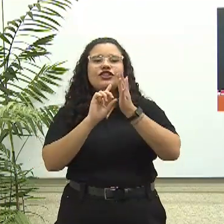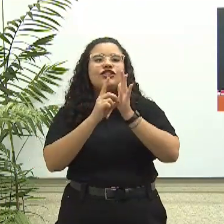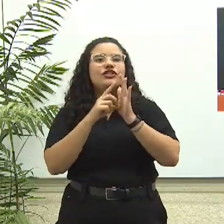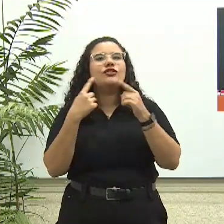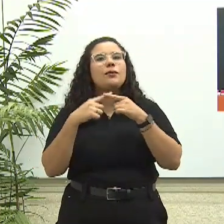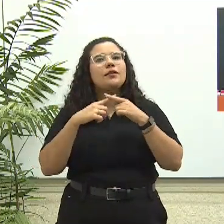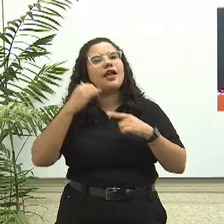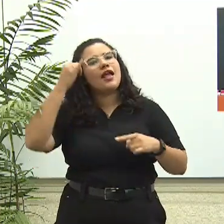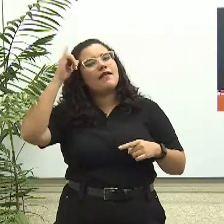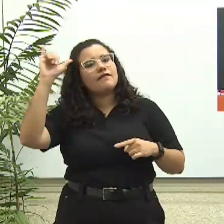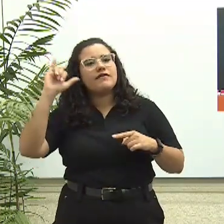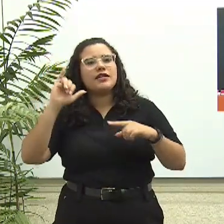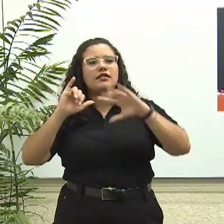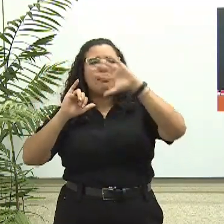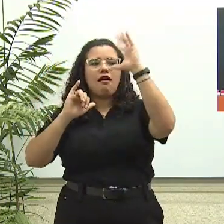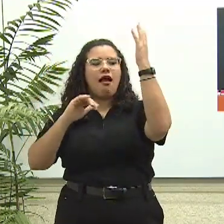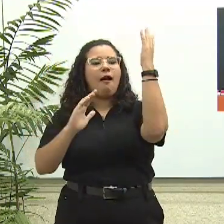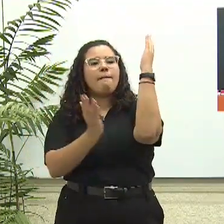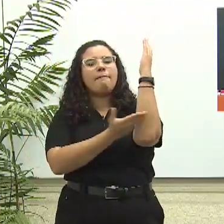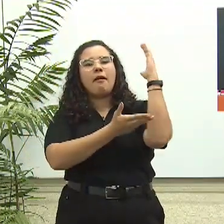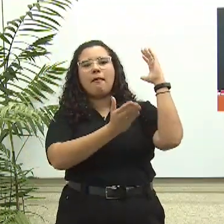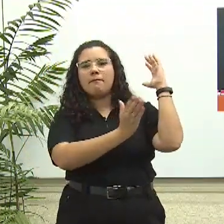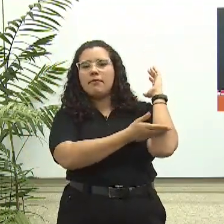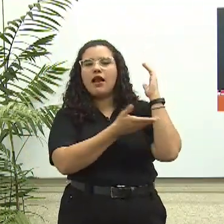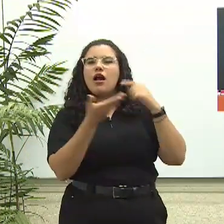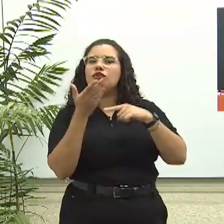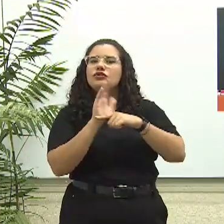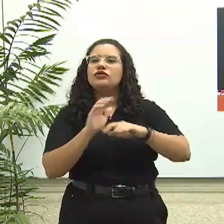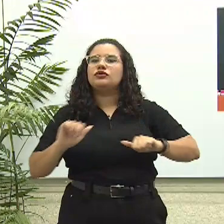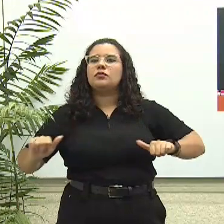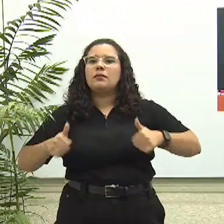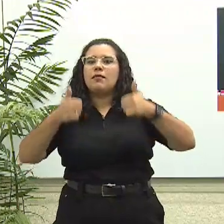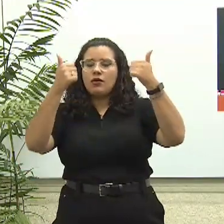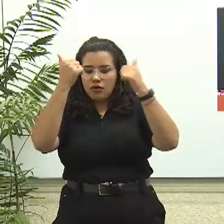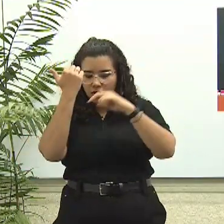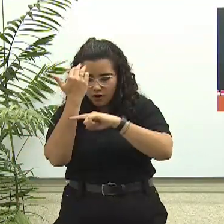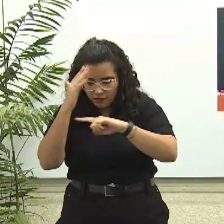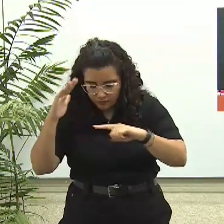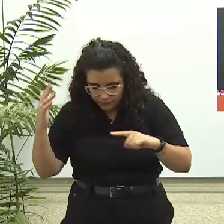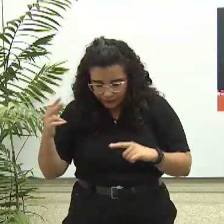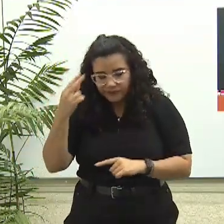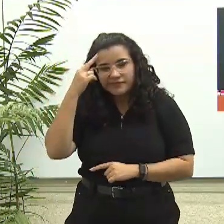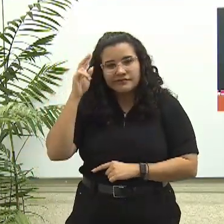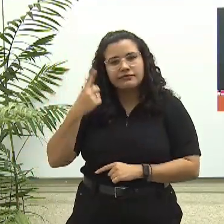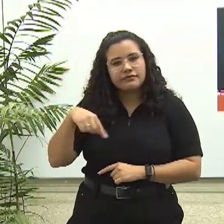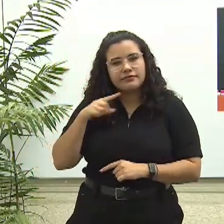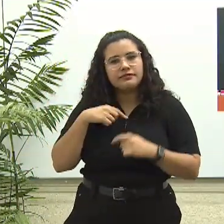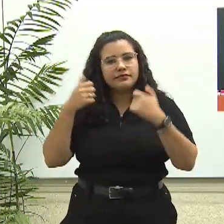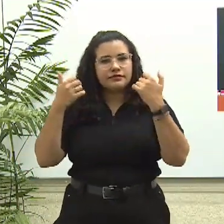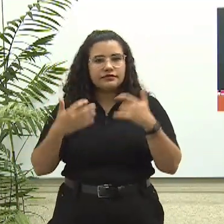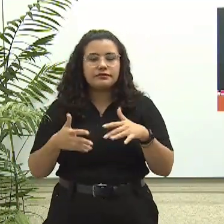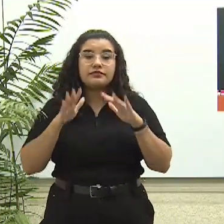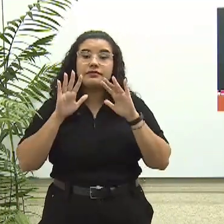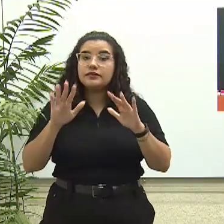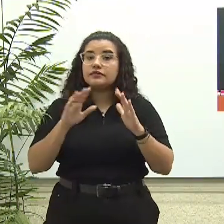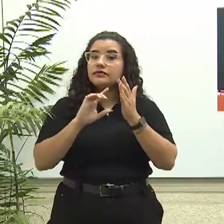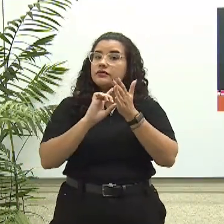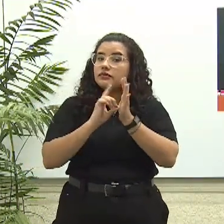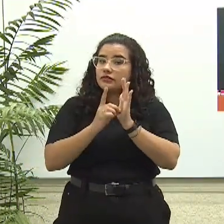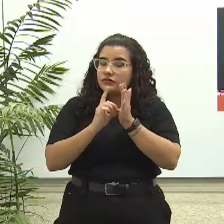cortar árvores para melhorar o meio ambiente lembra disso a gente falava isso e a